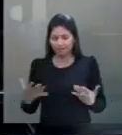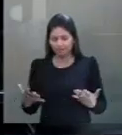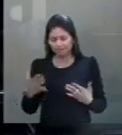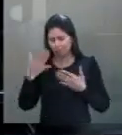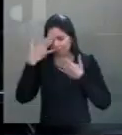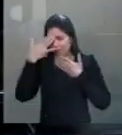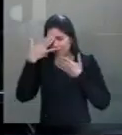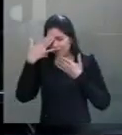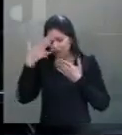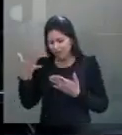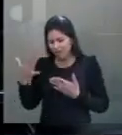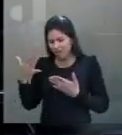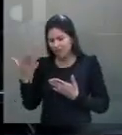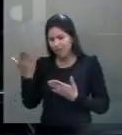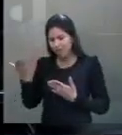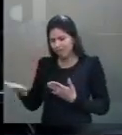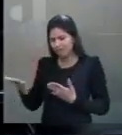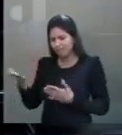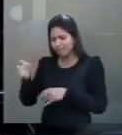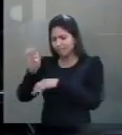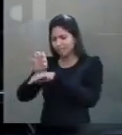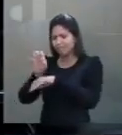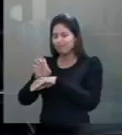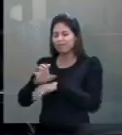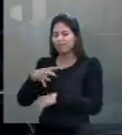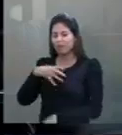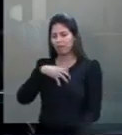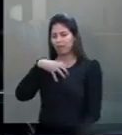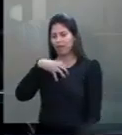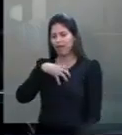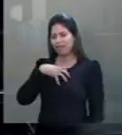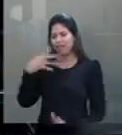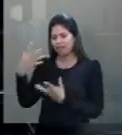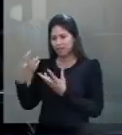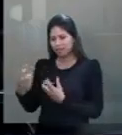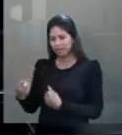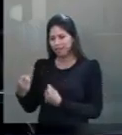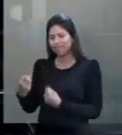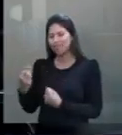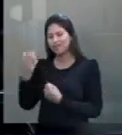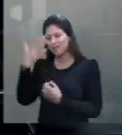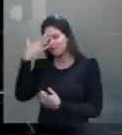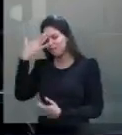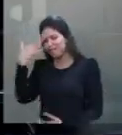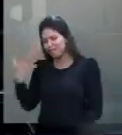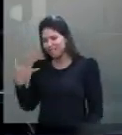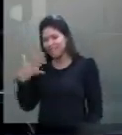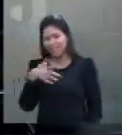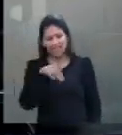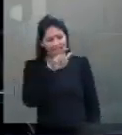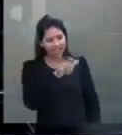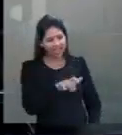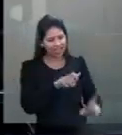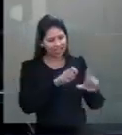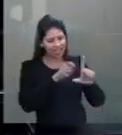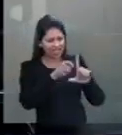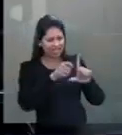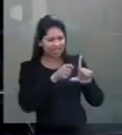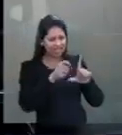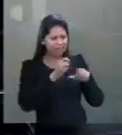Bahia, que nos autorizou a transmissão. Obrigado, Adriana, pela sua